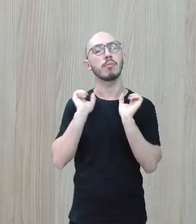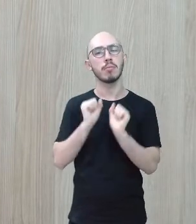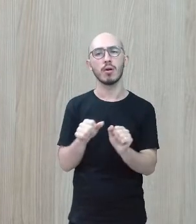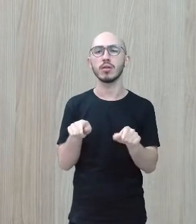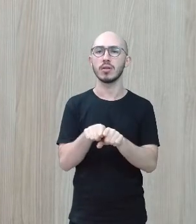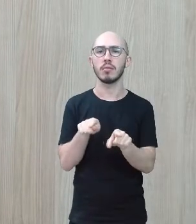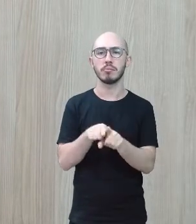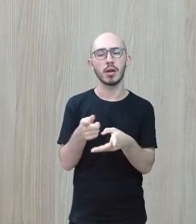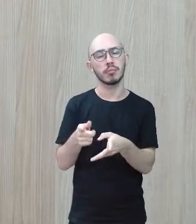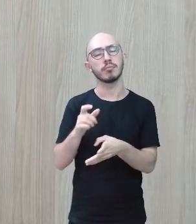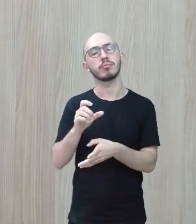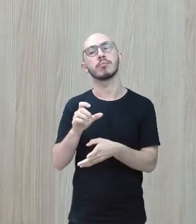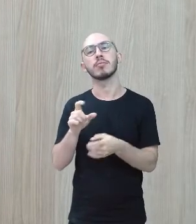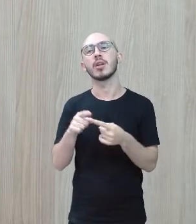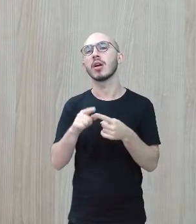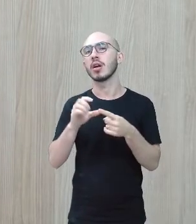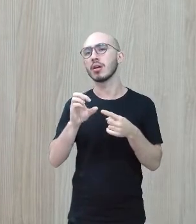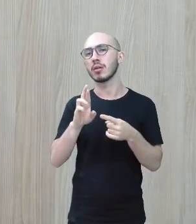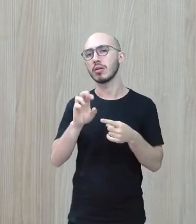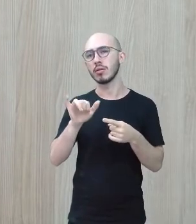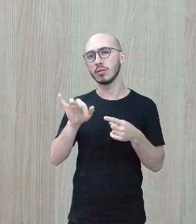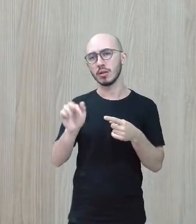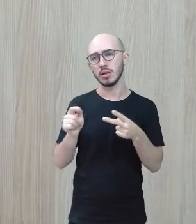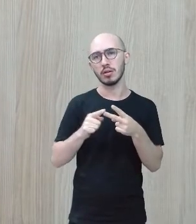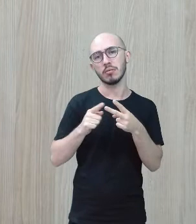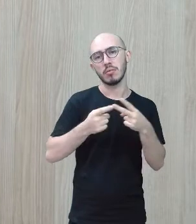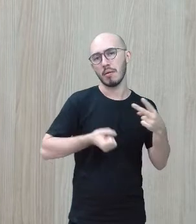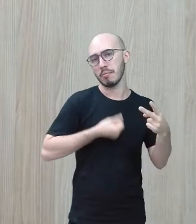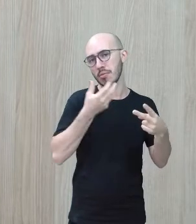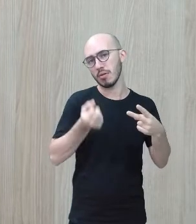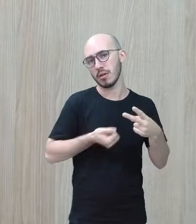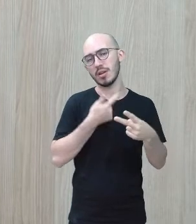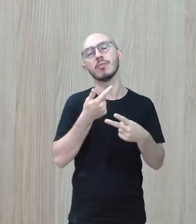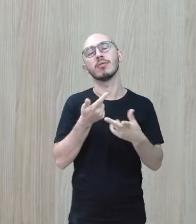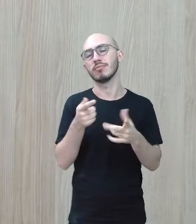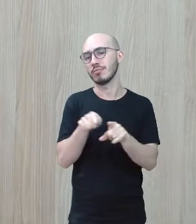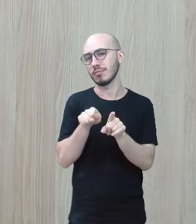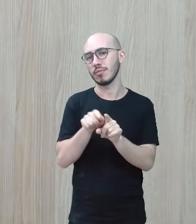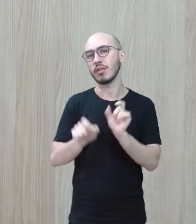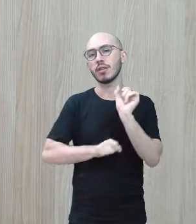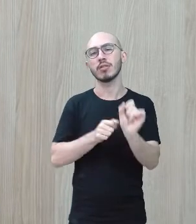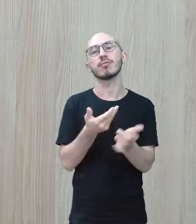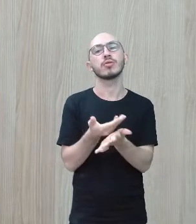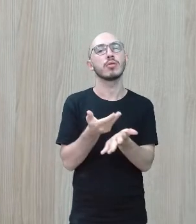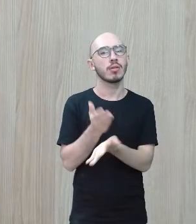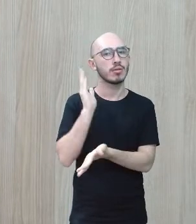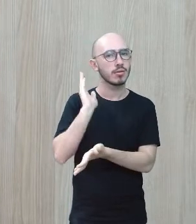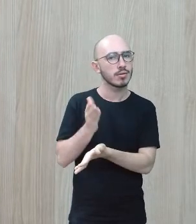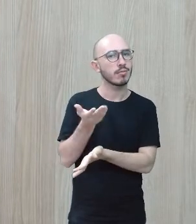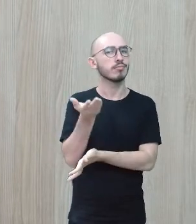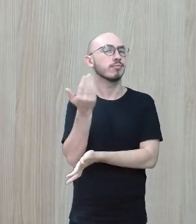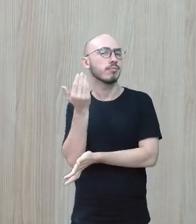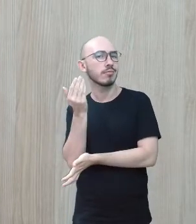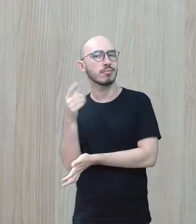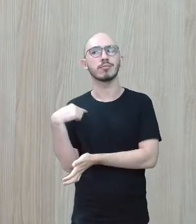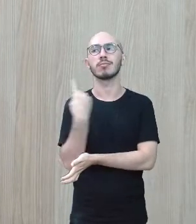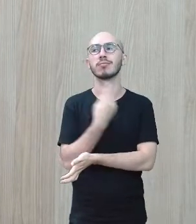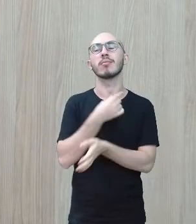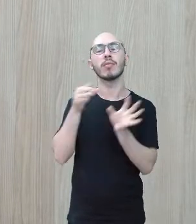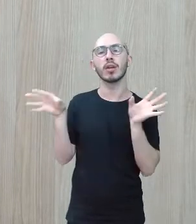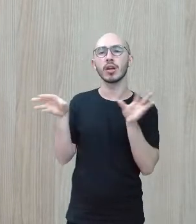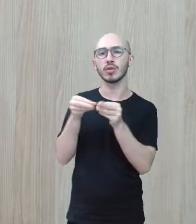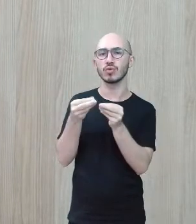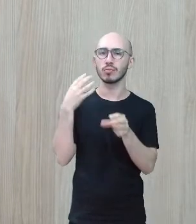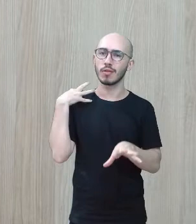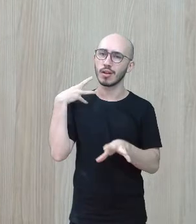a crônica, como os poemas, a gente também já viu isso em aulas passadas, então a gente está fazendo um recorte, né, para recuperar tudo